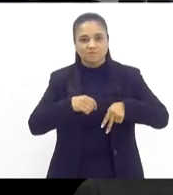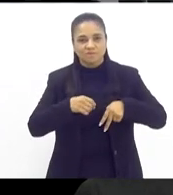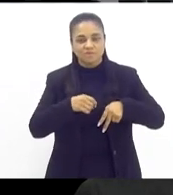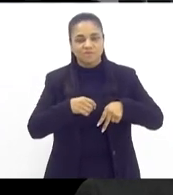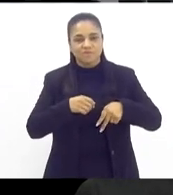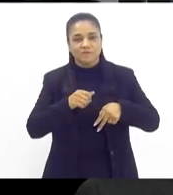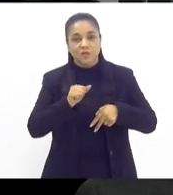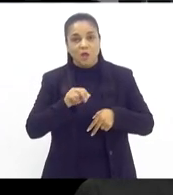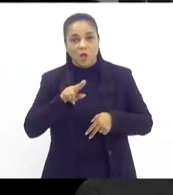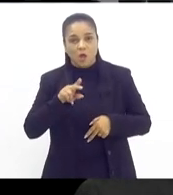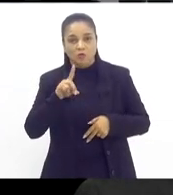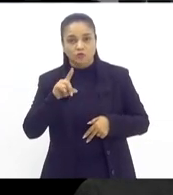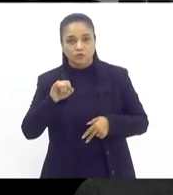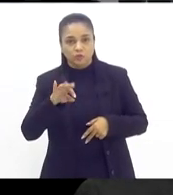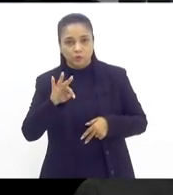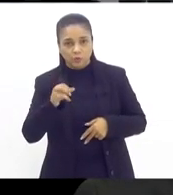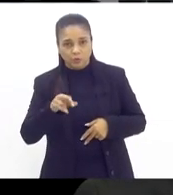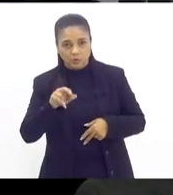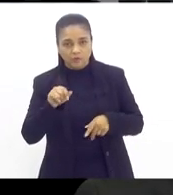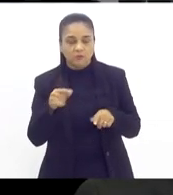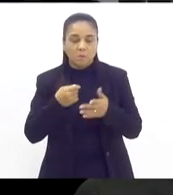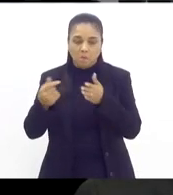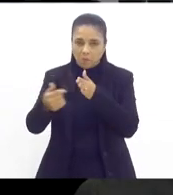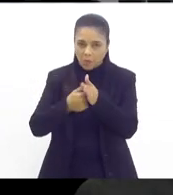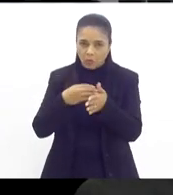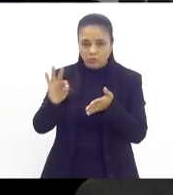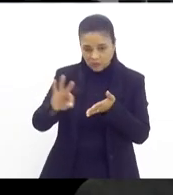suas perguntas.